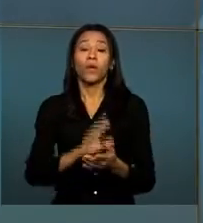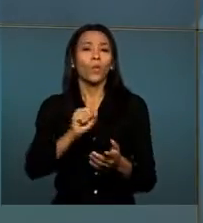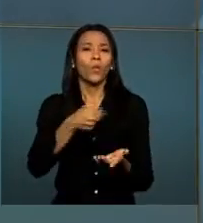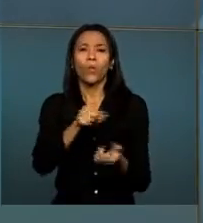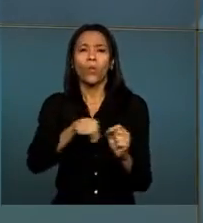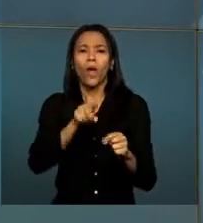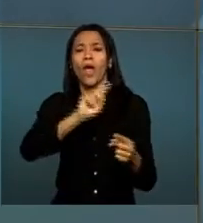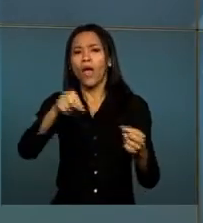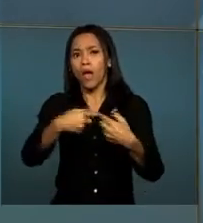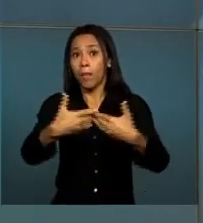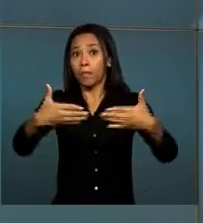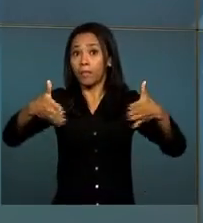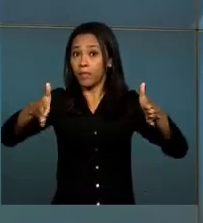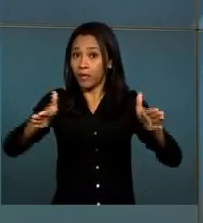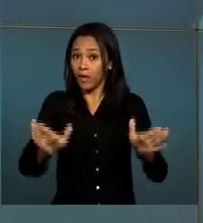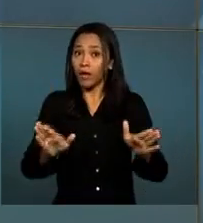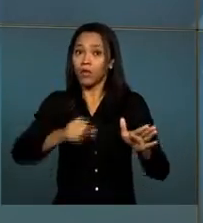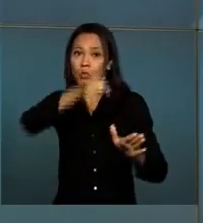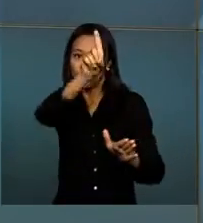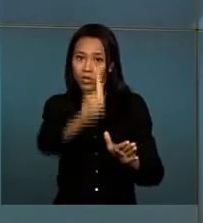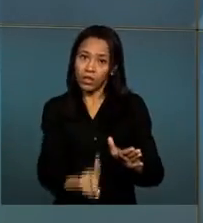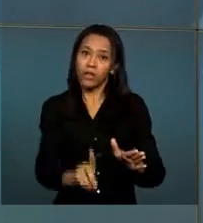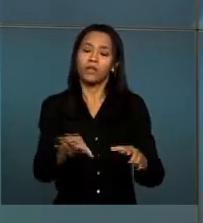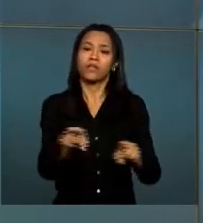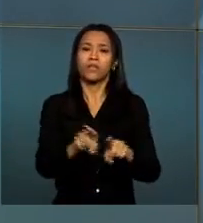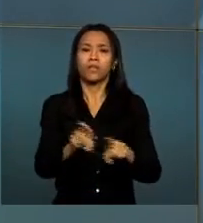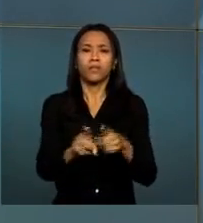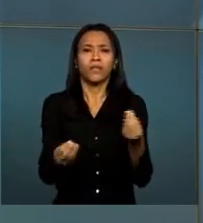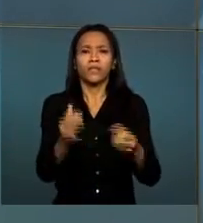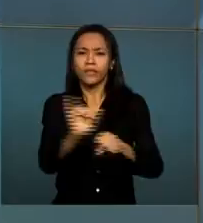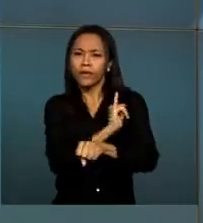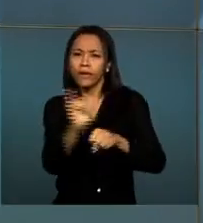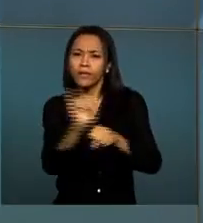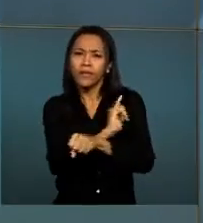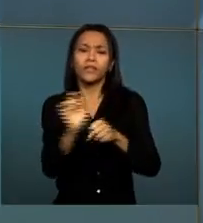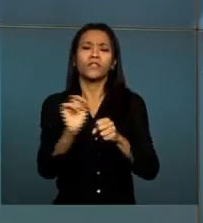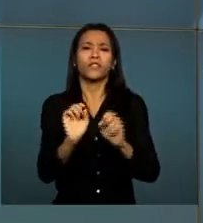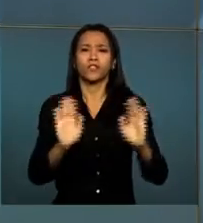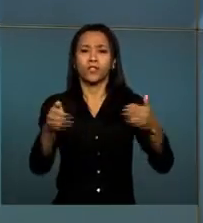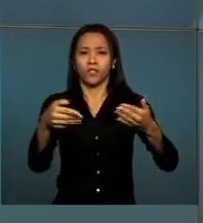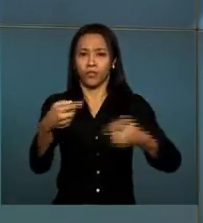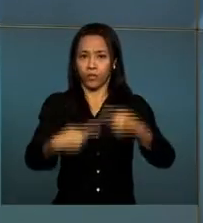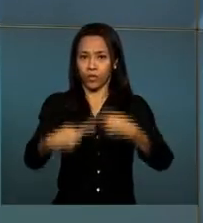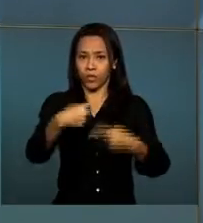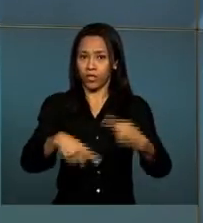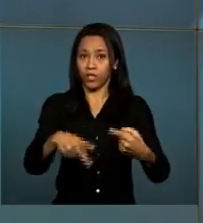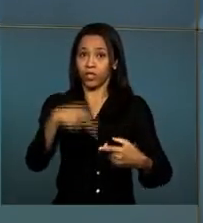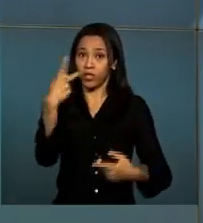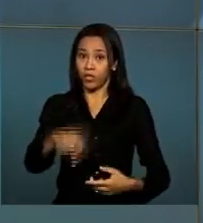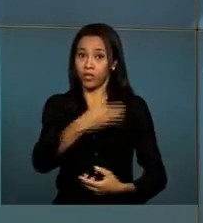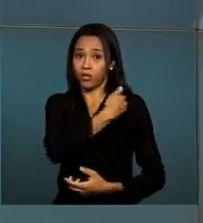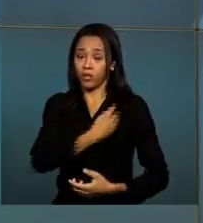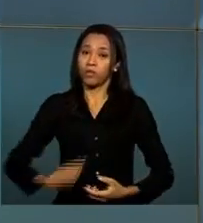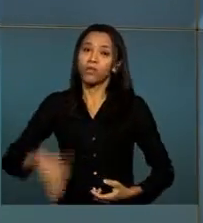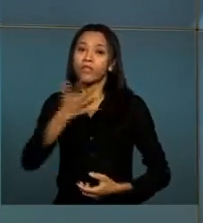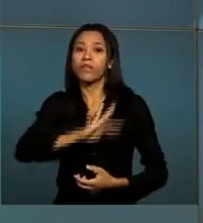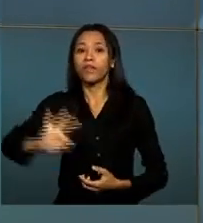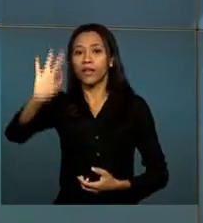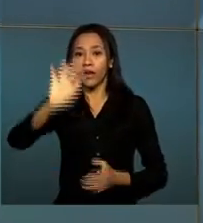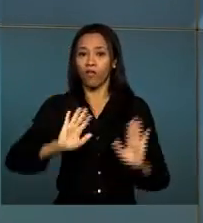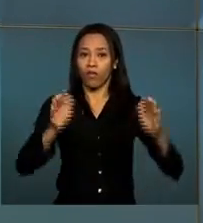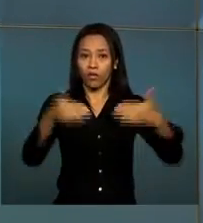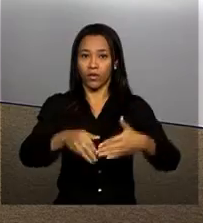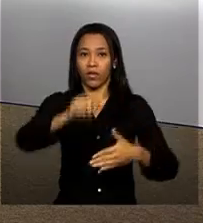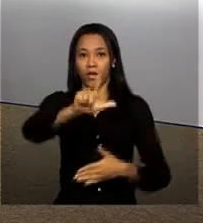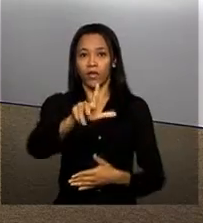iniciativa é para ampliar os direitos e instrumentalizar políticas públicas do governo federal voltadas à população